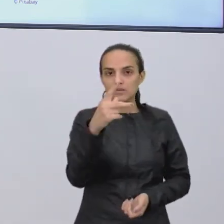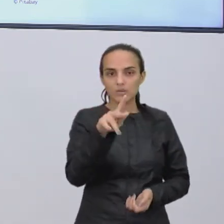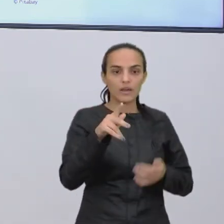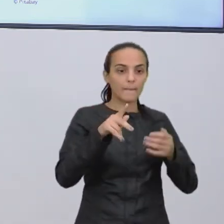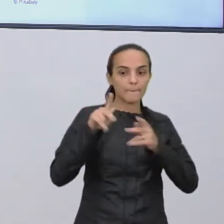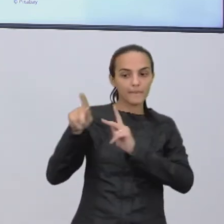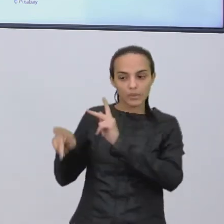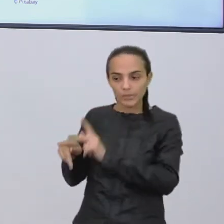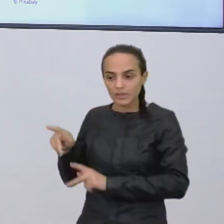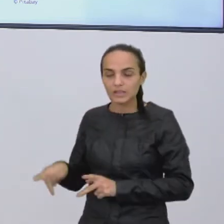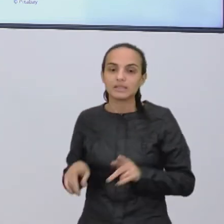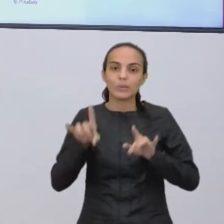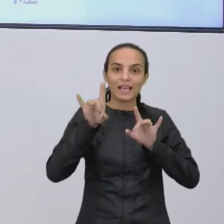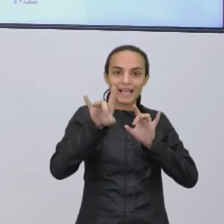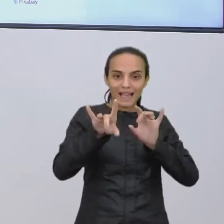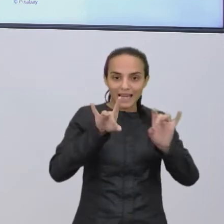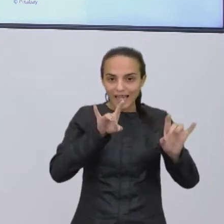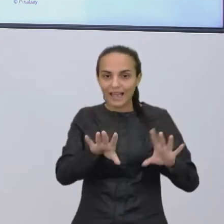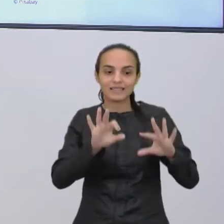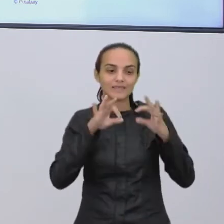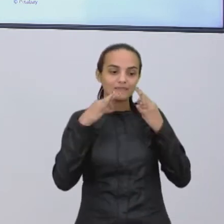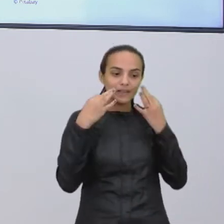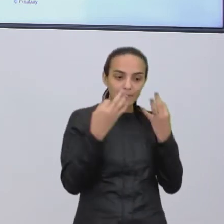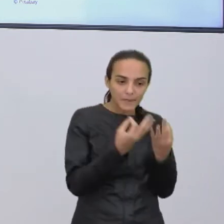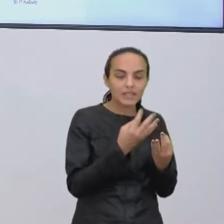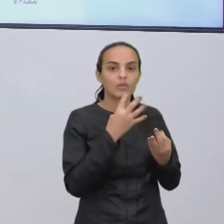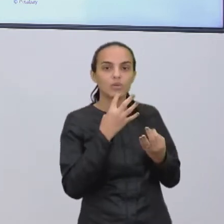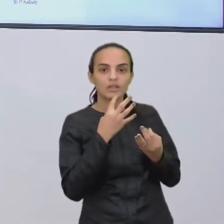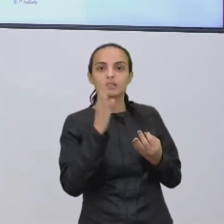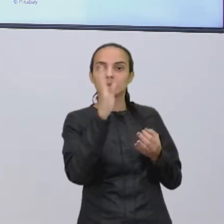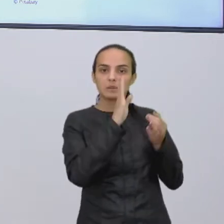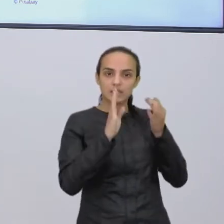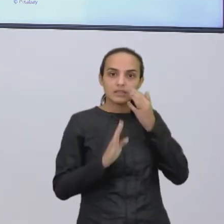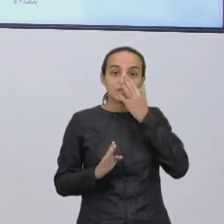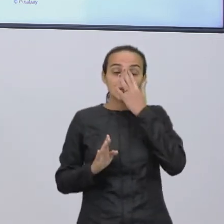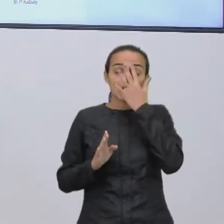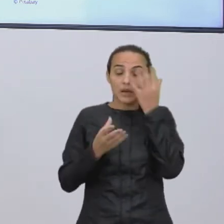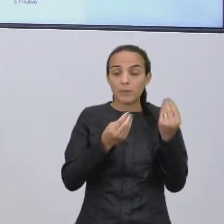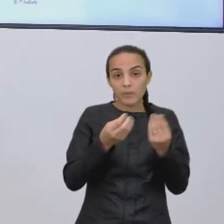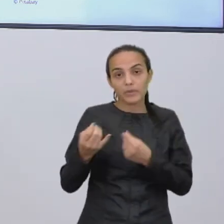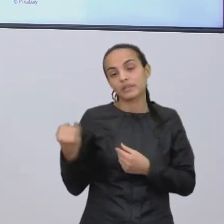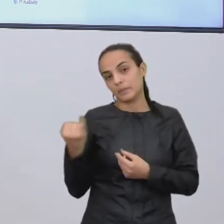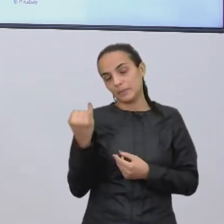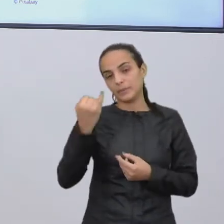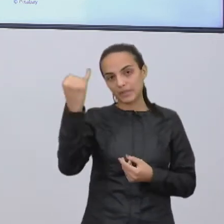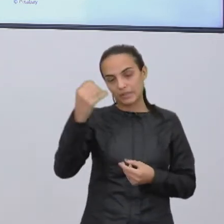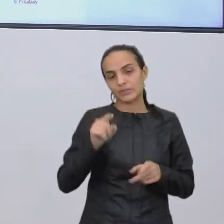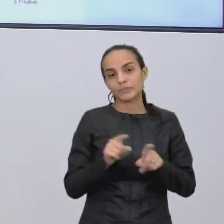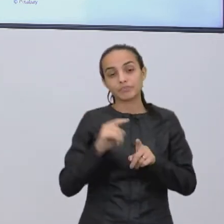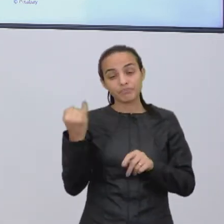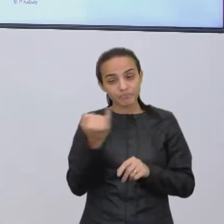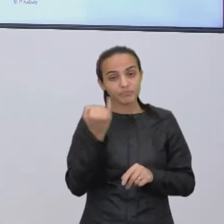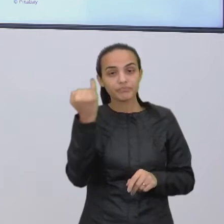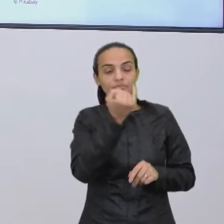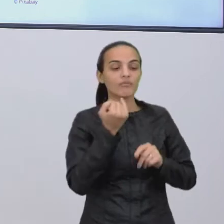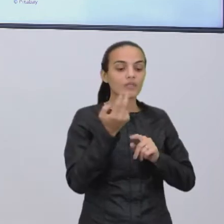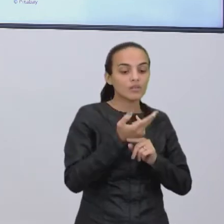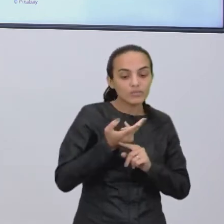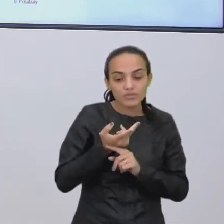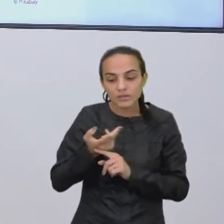população, conhecer cada família dos brasileiros, assim, é muito importante. Daí a importância do